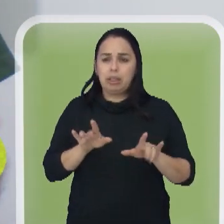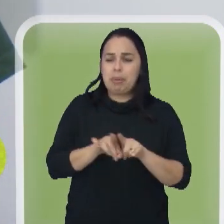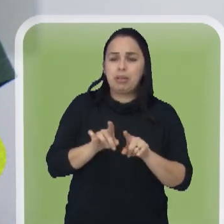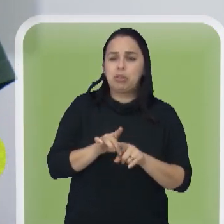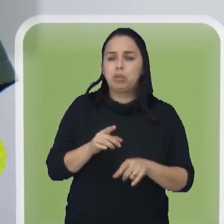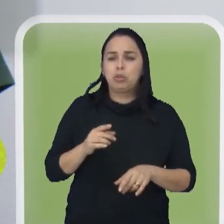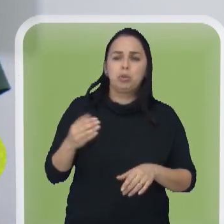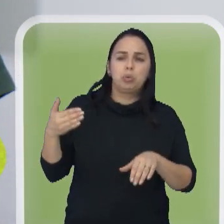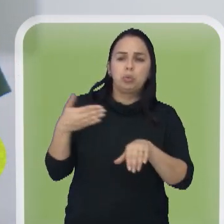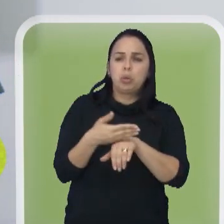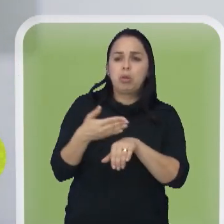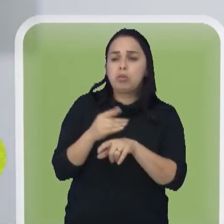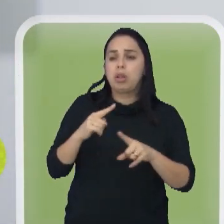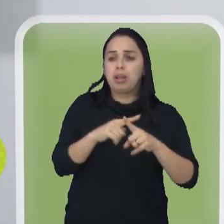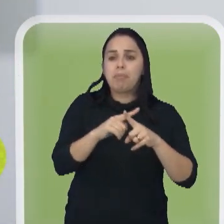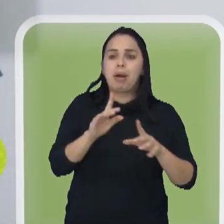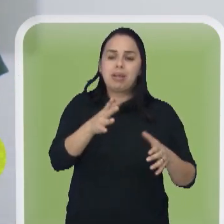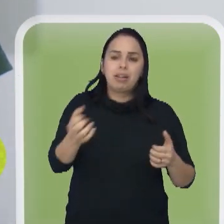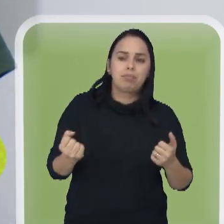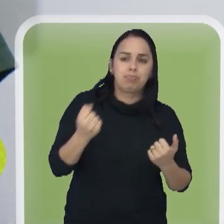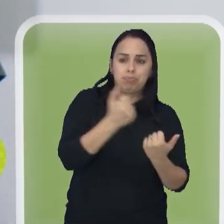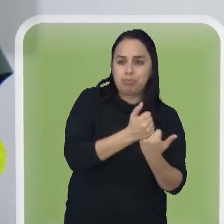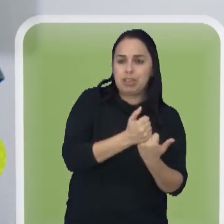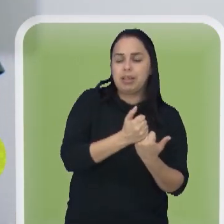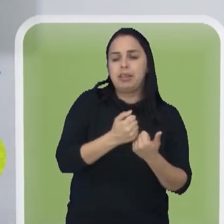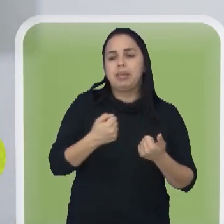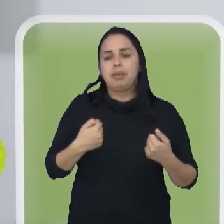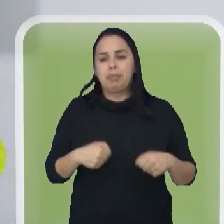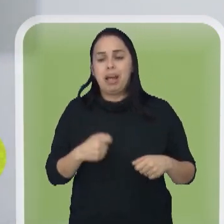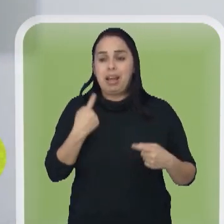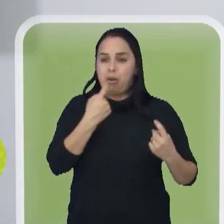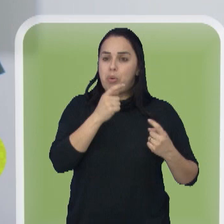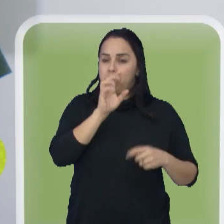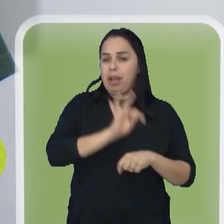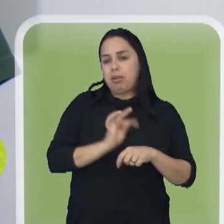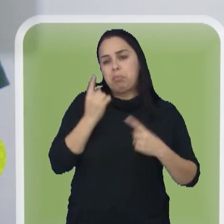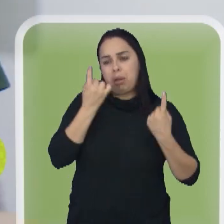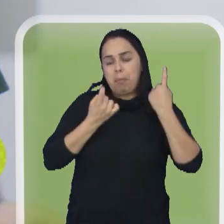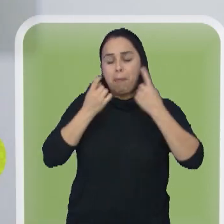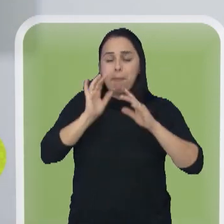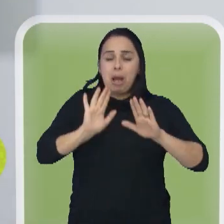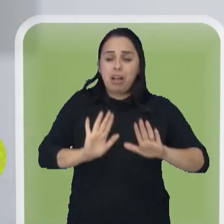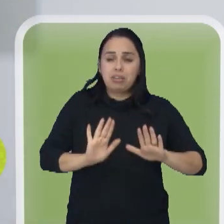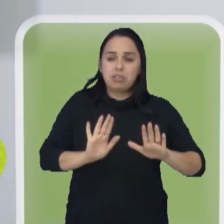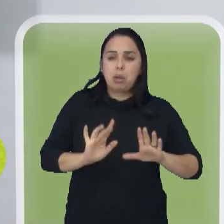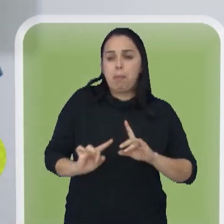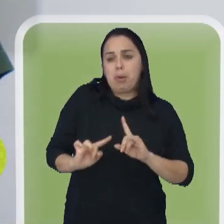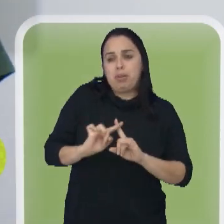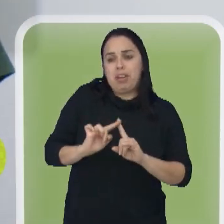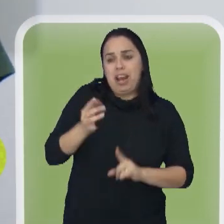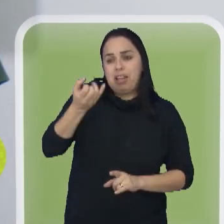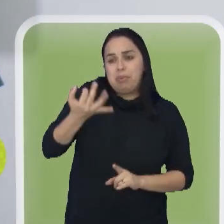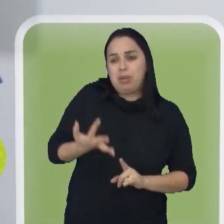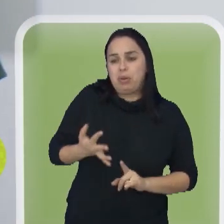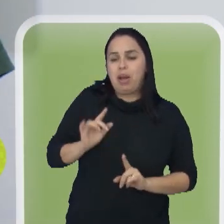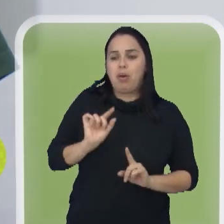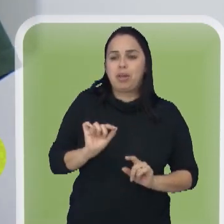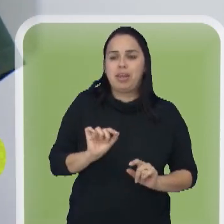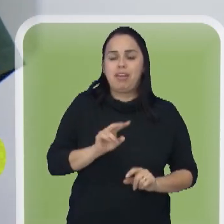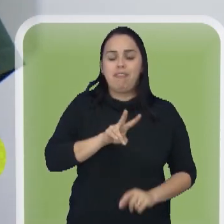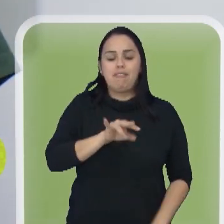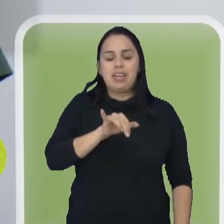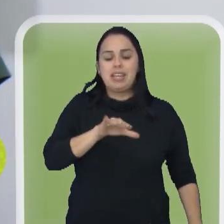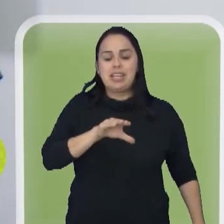né? E acaba entrando nessa fogueira, né? Tem essa preocupação, mas o ponto positivo, como o Ricardo falou, é o Vicente, né? O